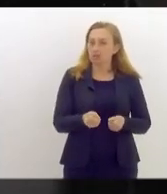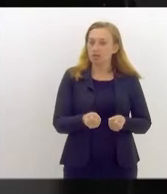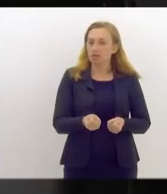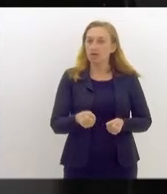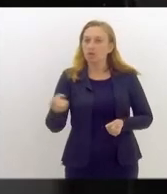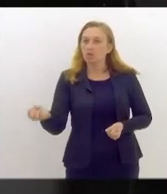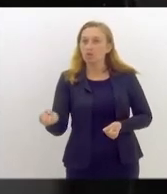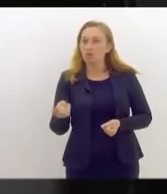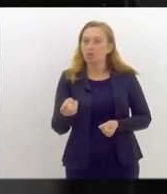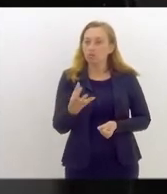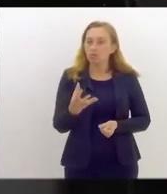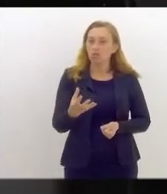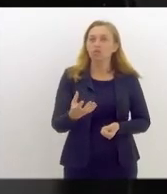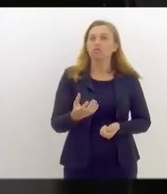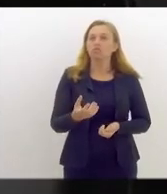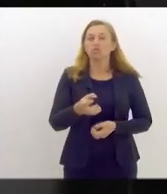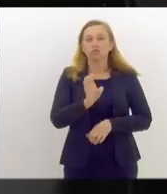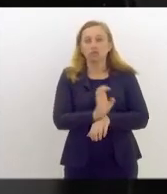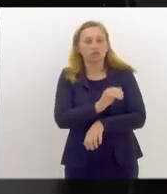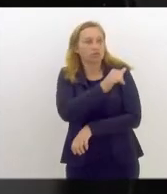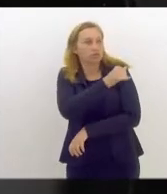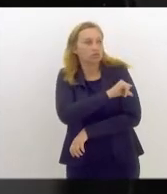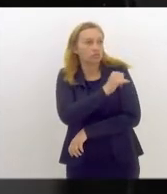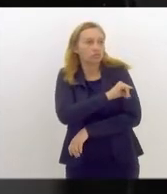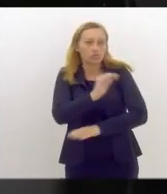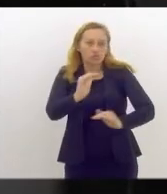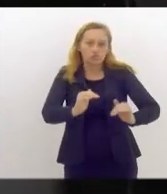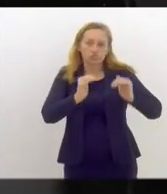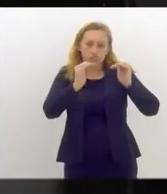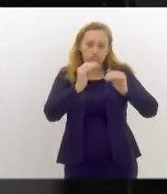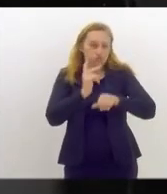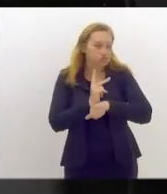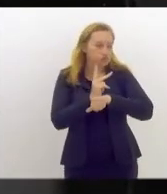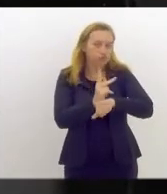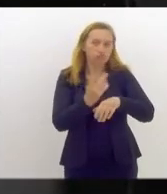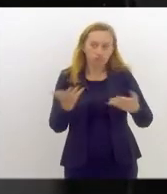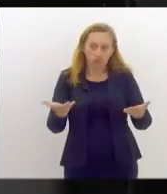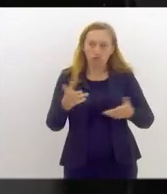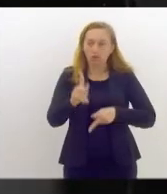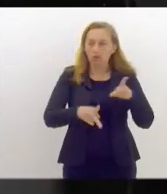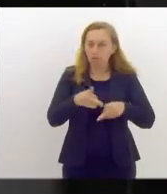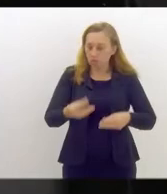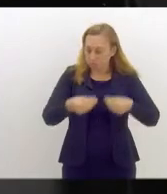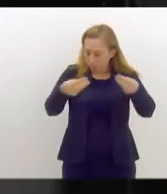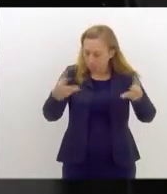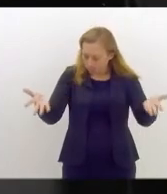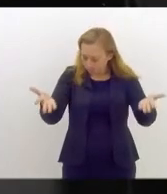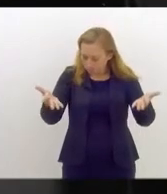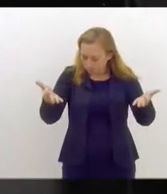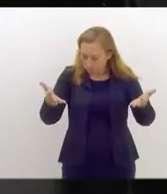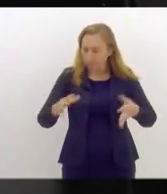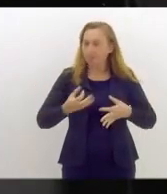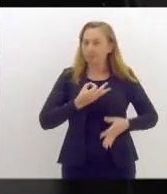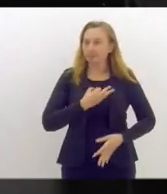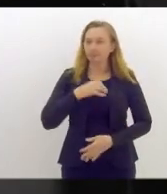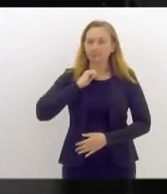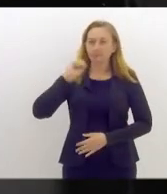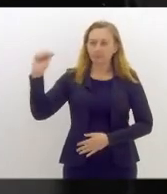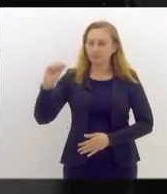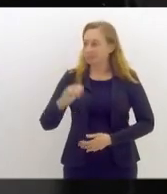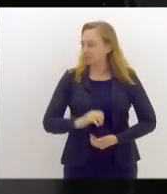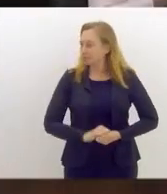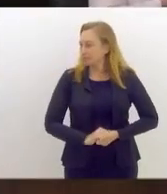povo do Estado do Rio de Janeiro a mais alta comenda que o povo pode dar a medalha Tiradentes